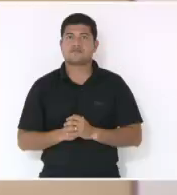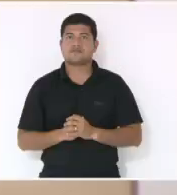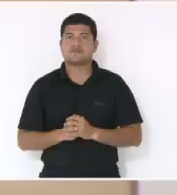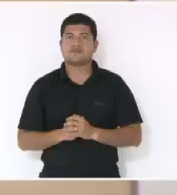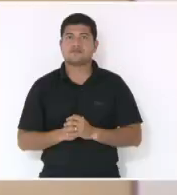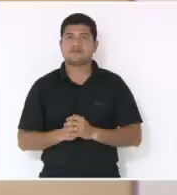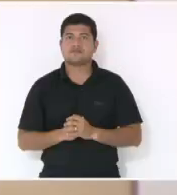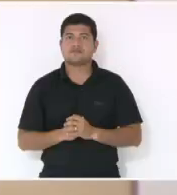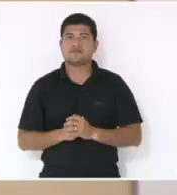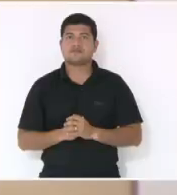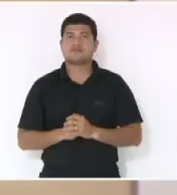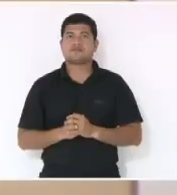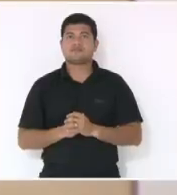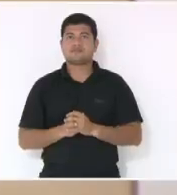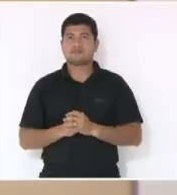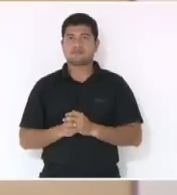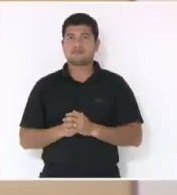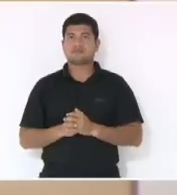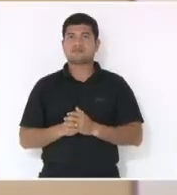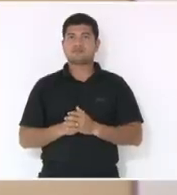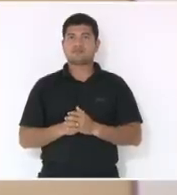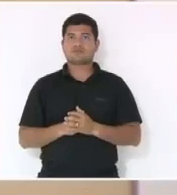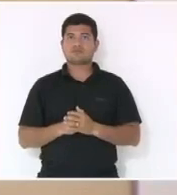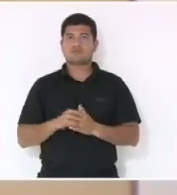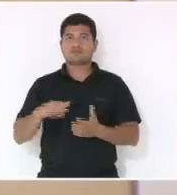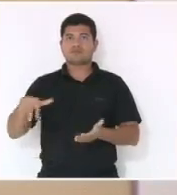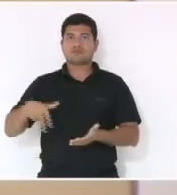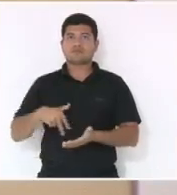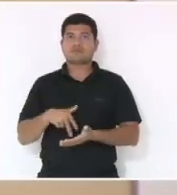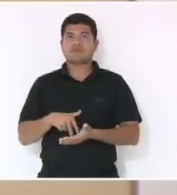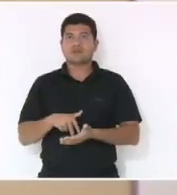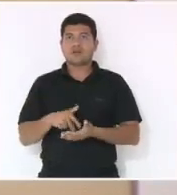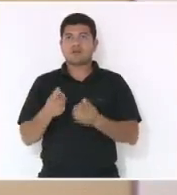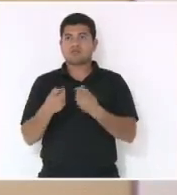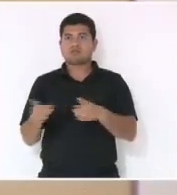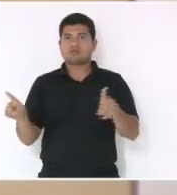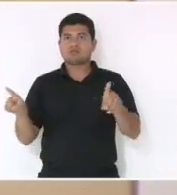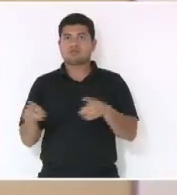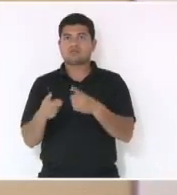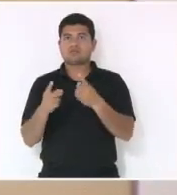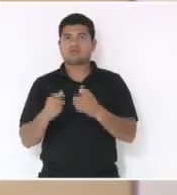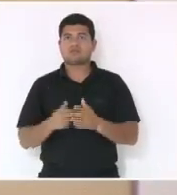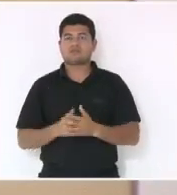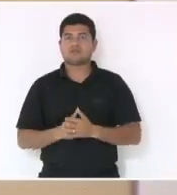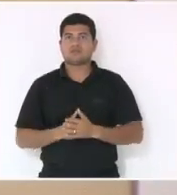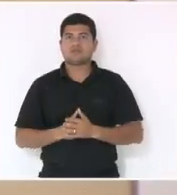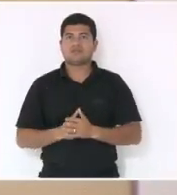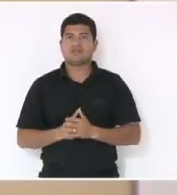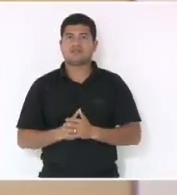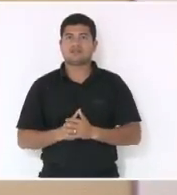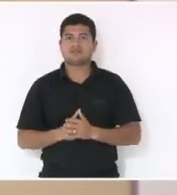Deputado Gabriel Biro, Vossa Excelência não quer ouvir o som do acordeão primeiro, para depois nós...